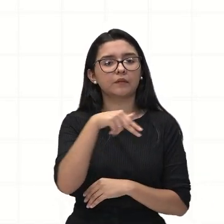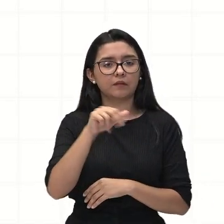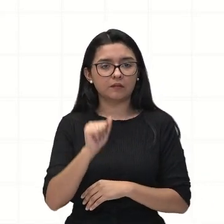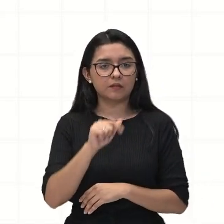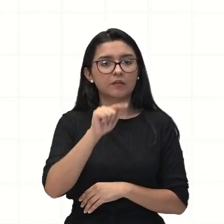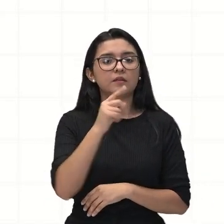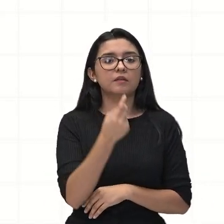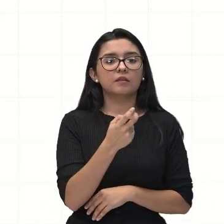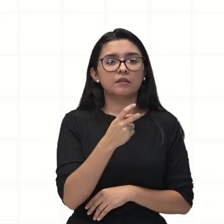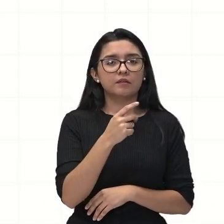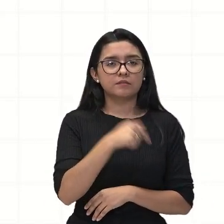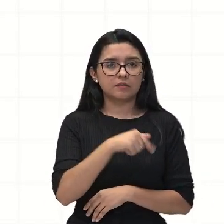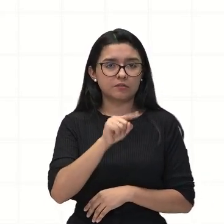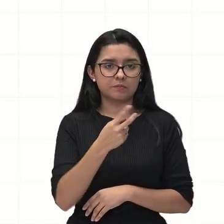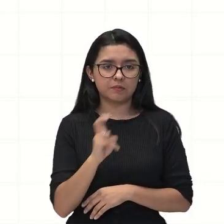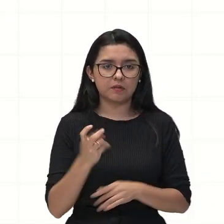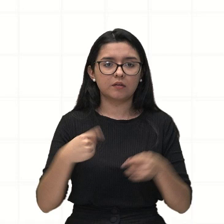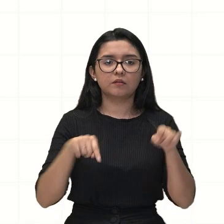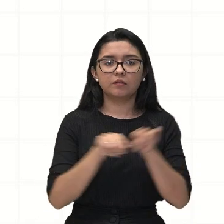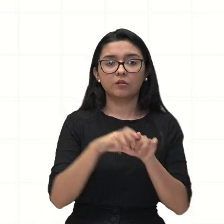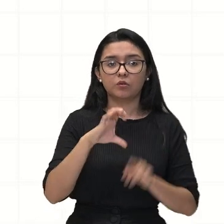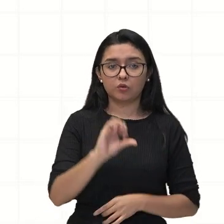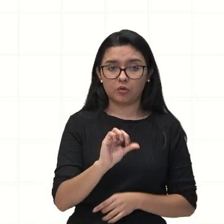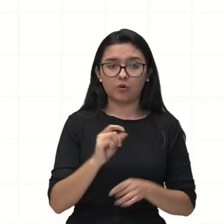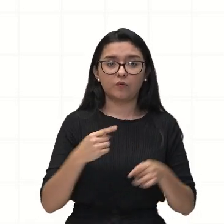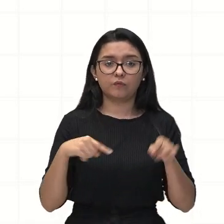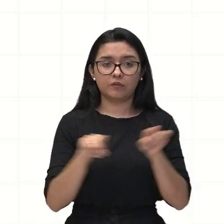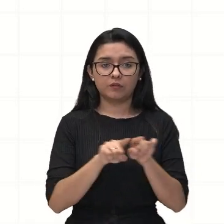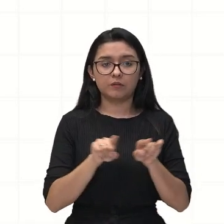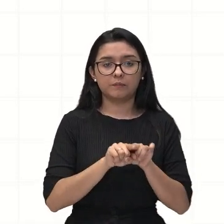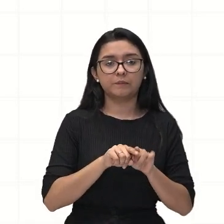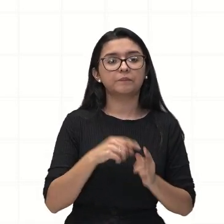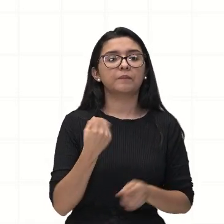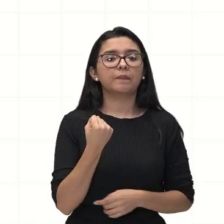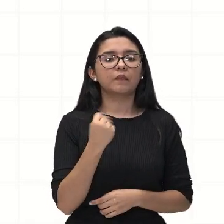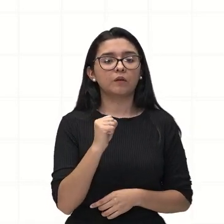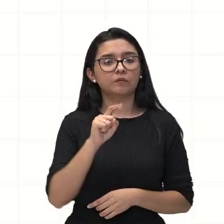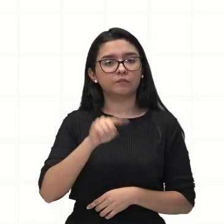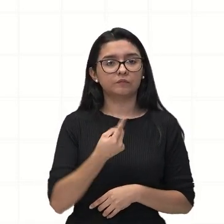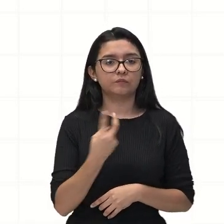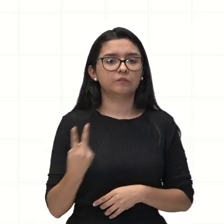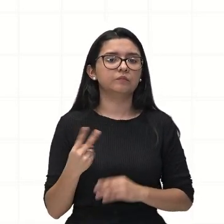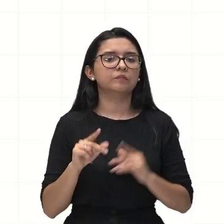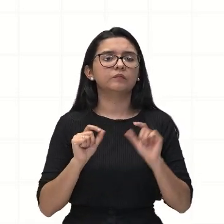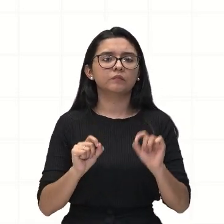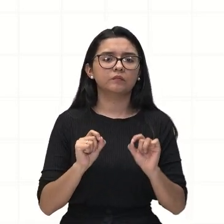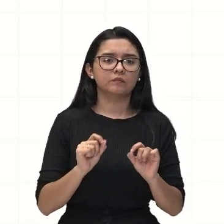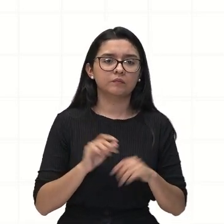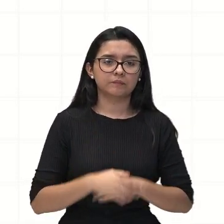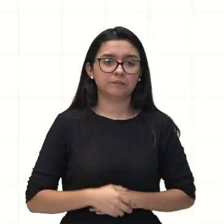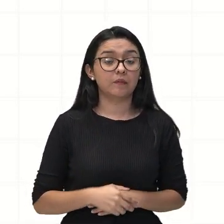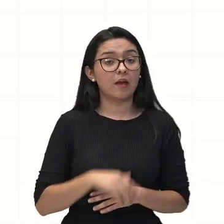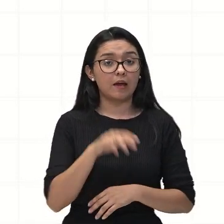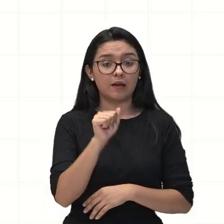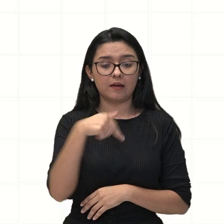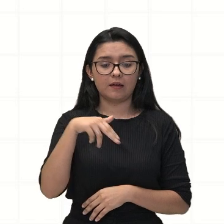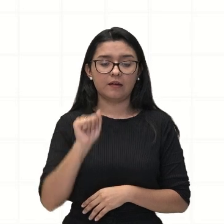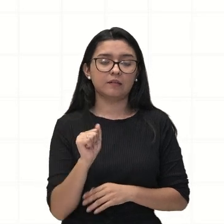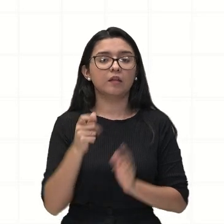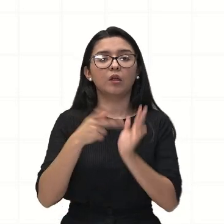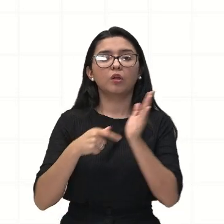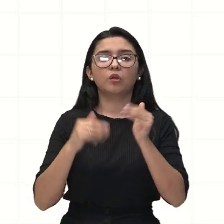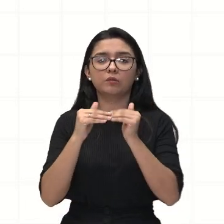com 9, Carla, né, com 8,2. Então, a Ana que teve o